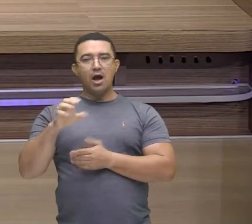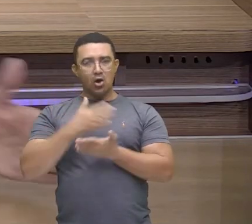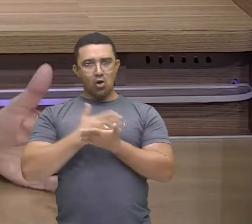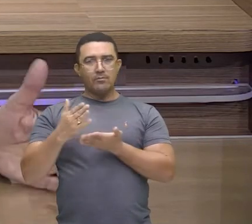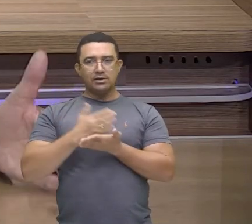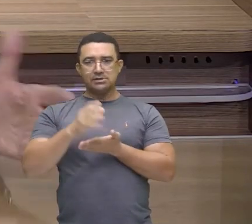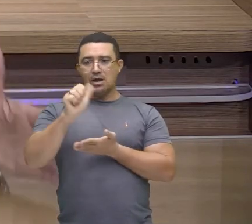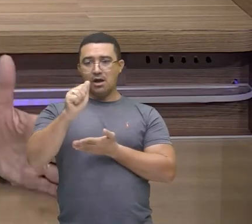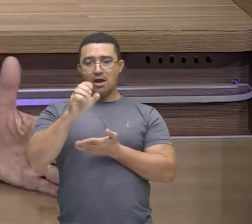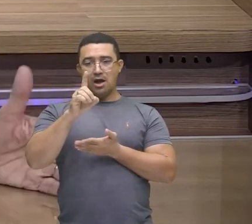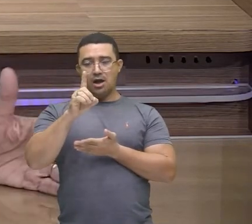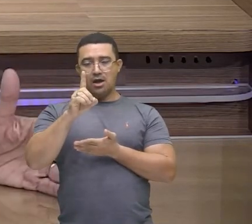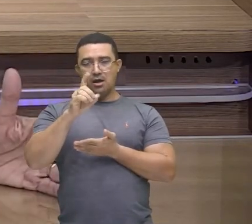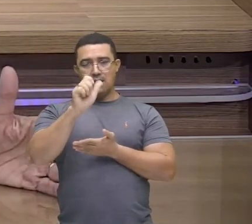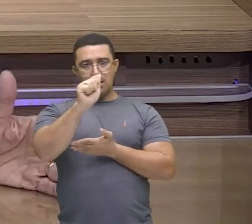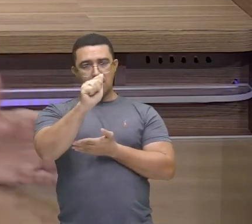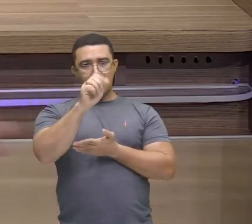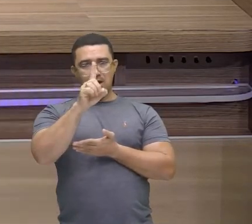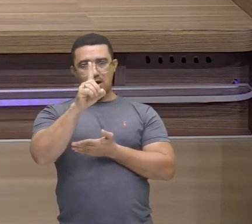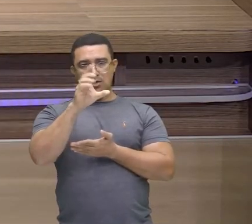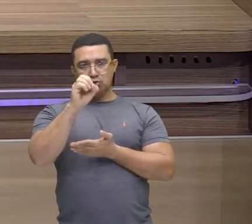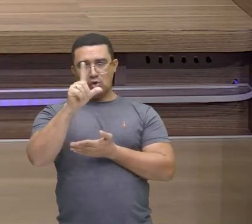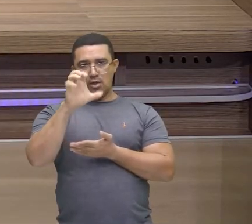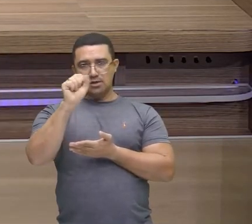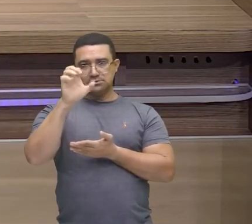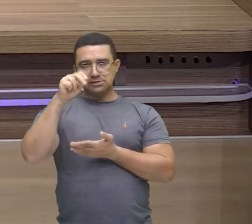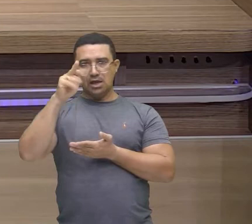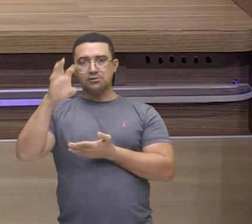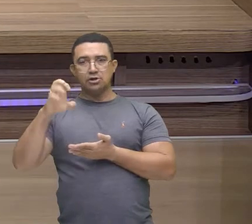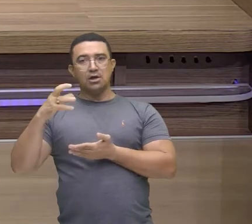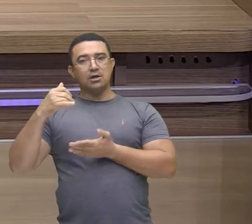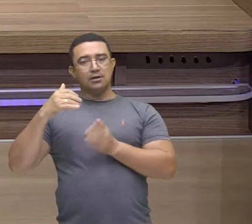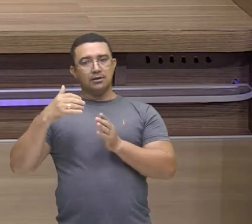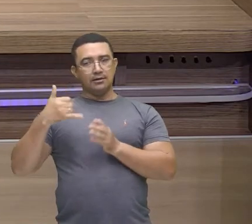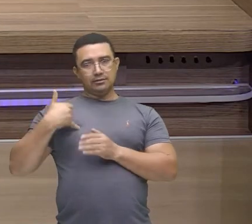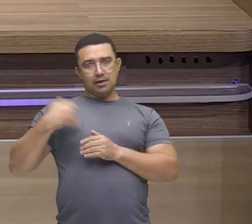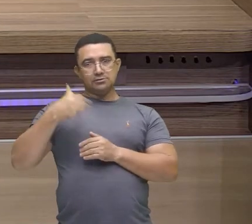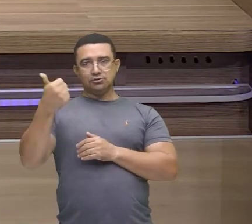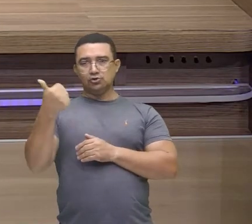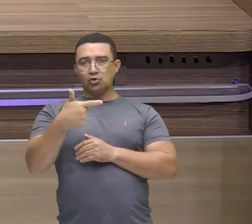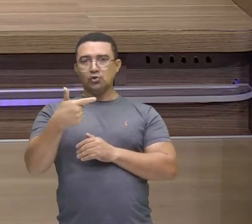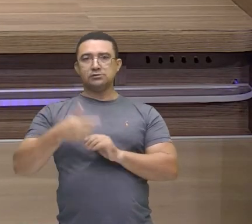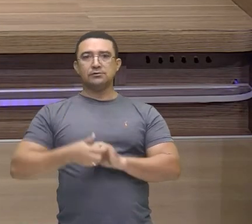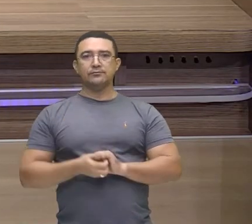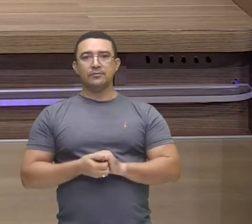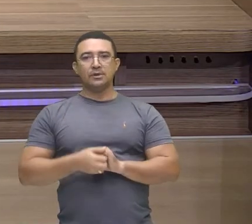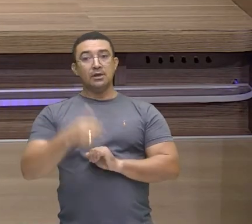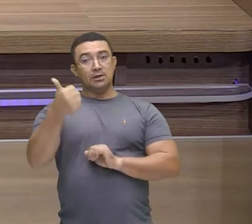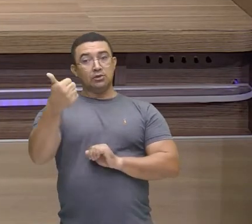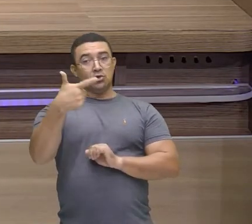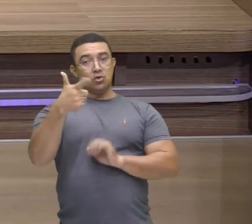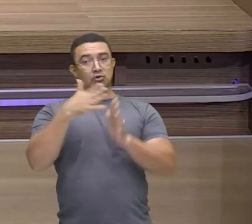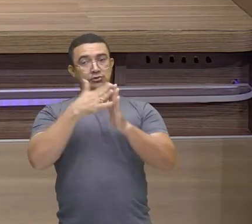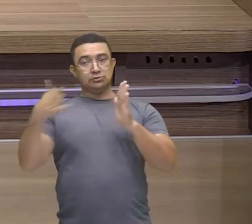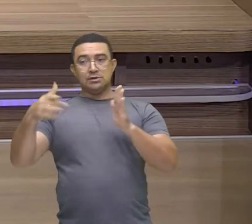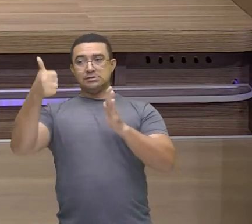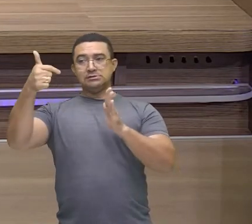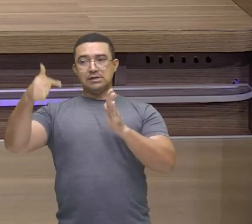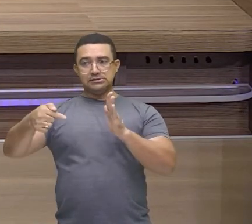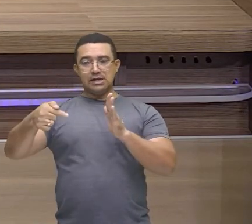a gente tem uma faixa de 7 a 12 anos, aí de 12 a 17